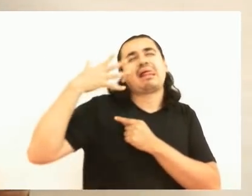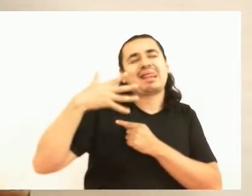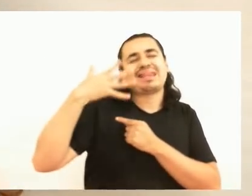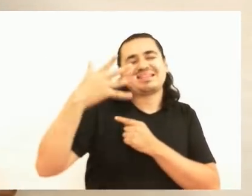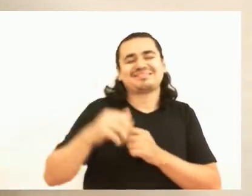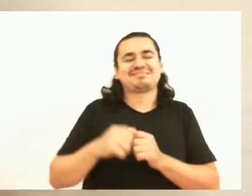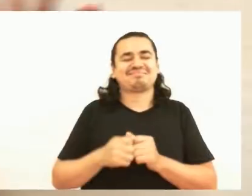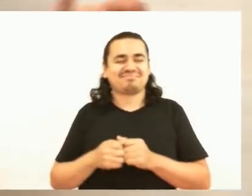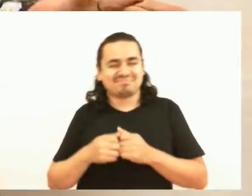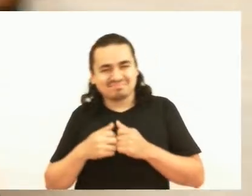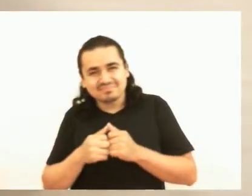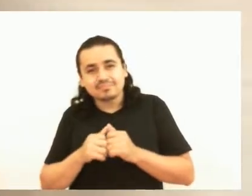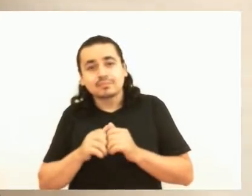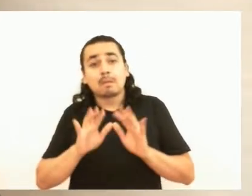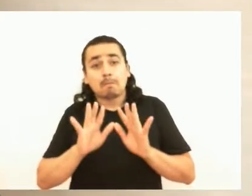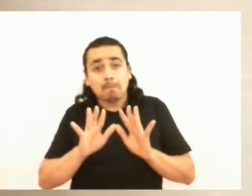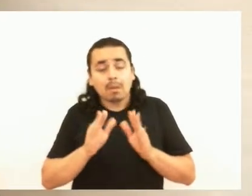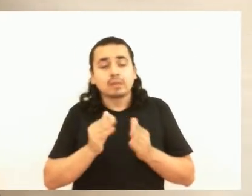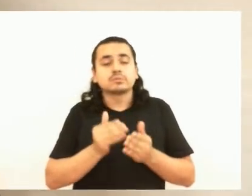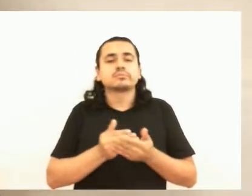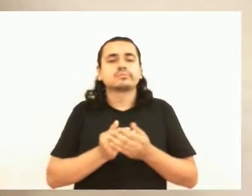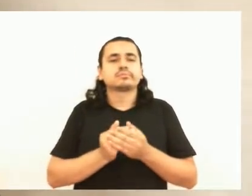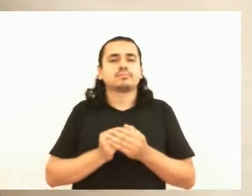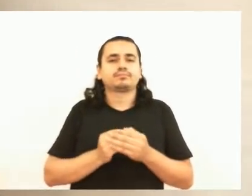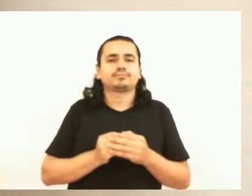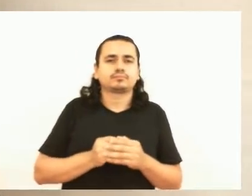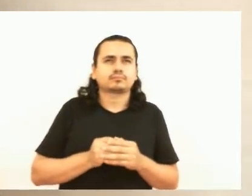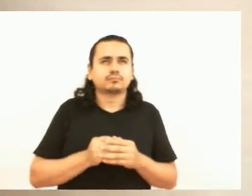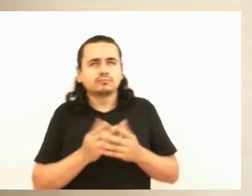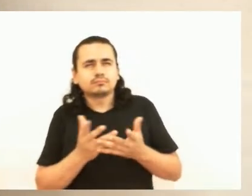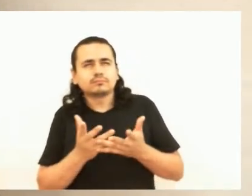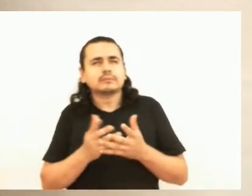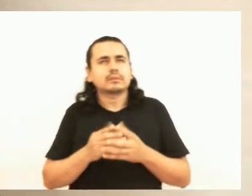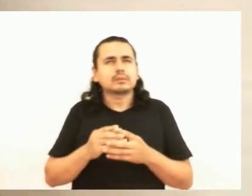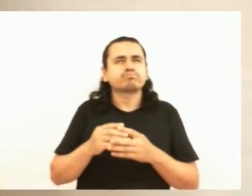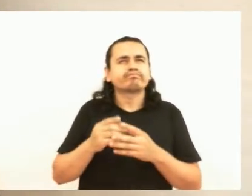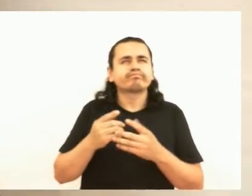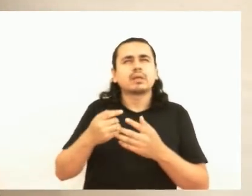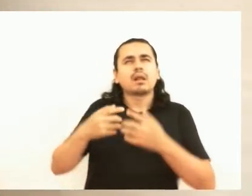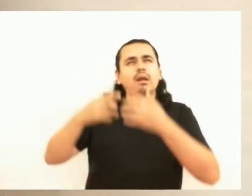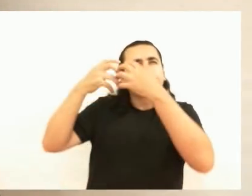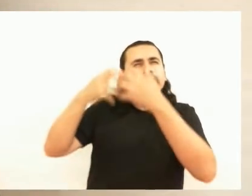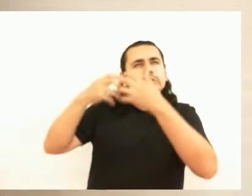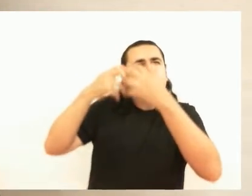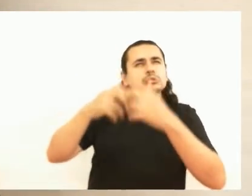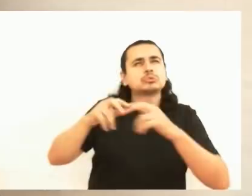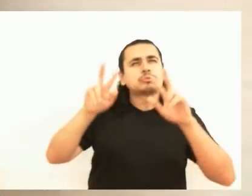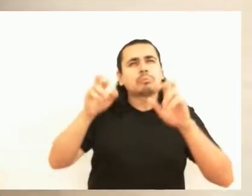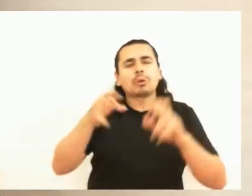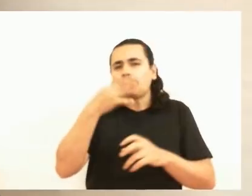mas assim levando assim acho que um pouco que ela está colocando